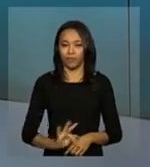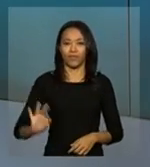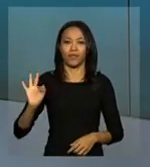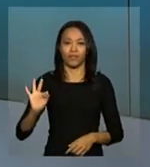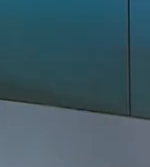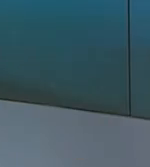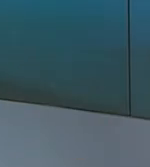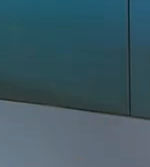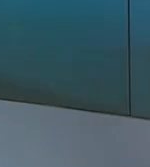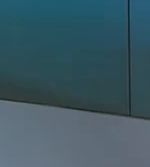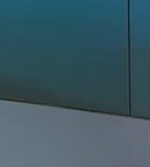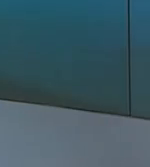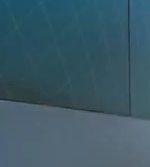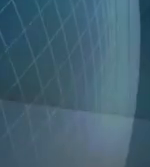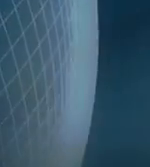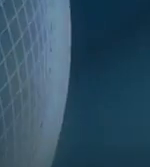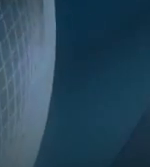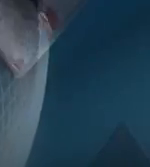Governo Federal.